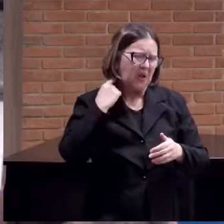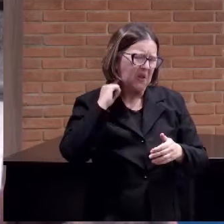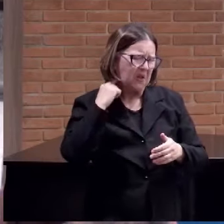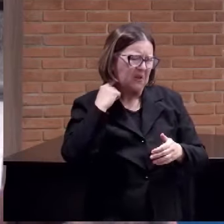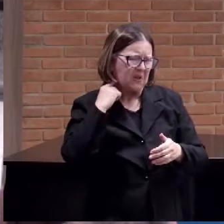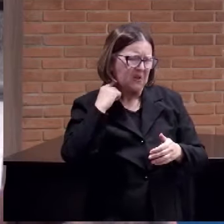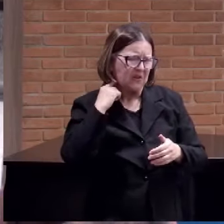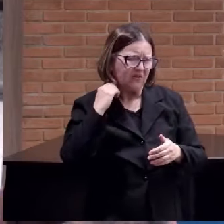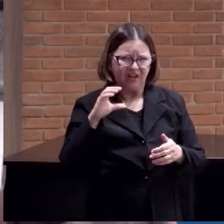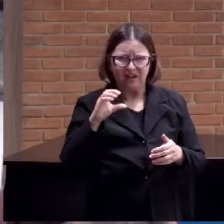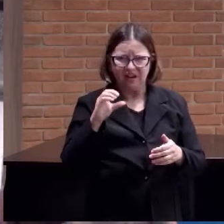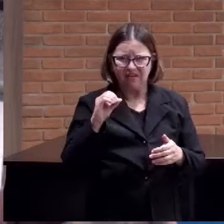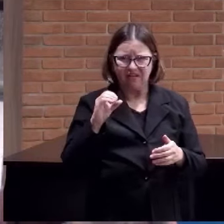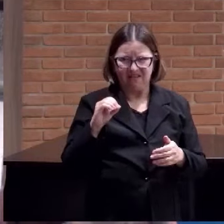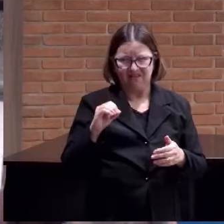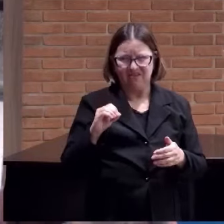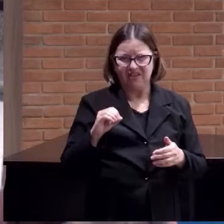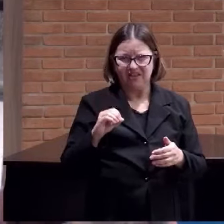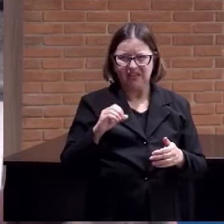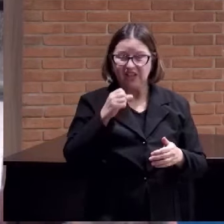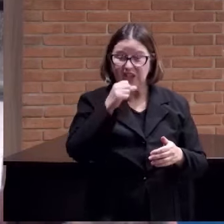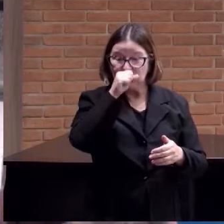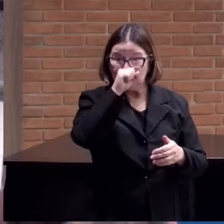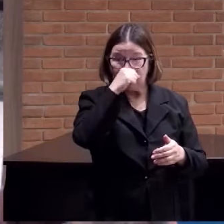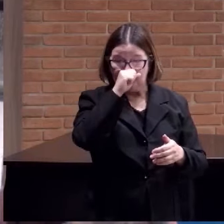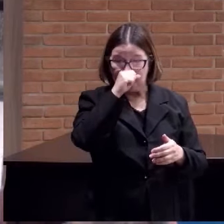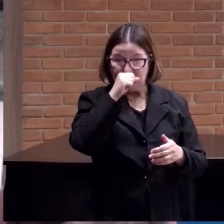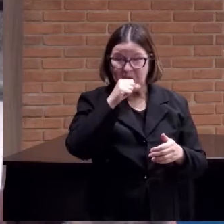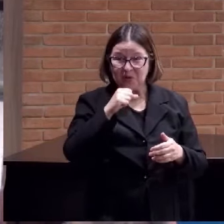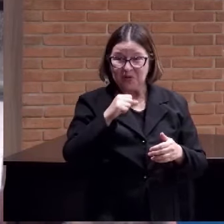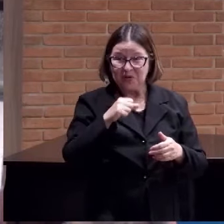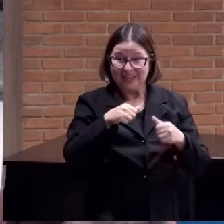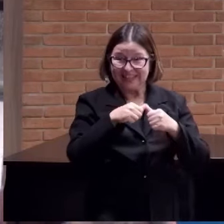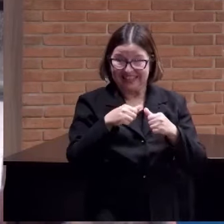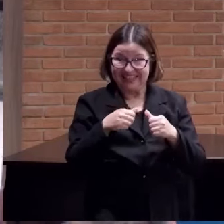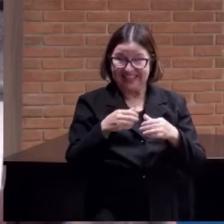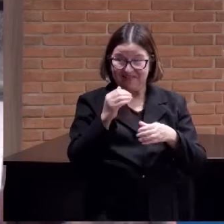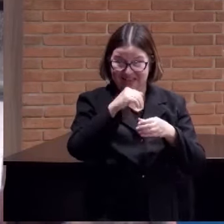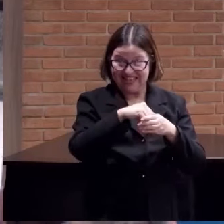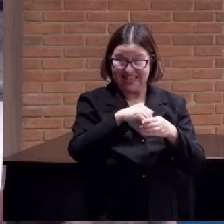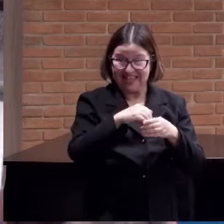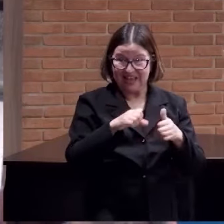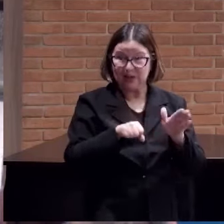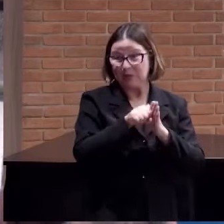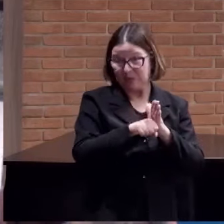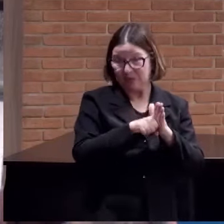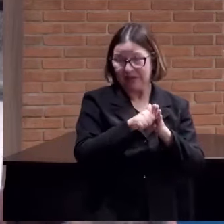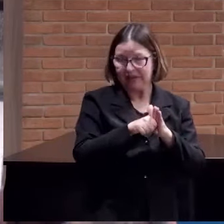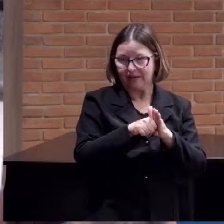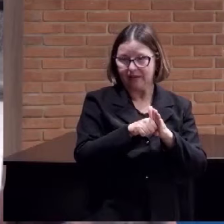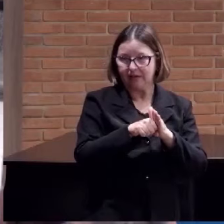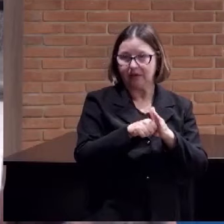banho, arrumou-se, pegou o trem e voltou para Campos dos Goitacazes para pregar o Evangelho.